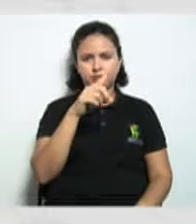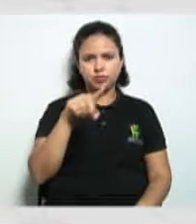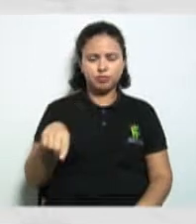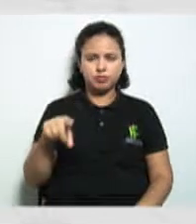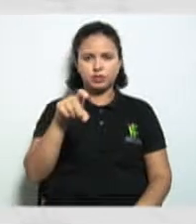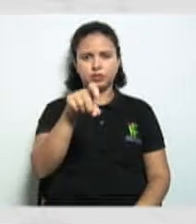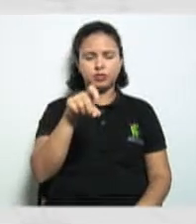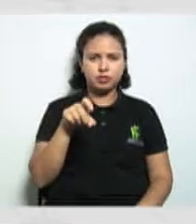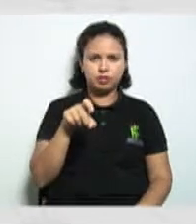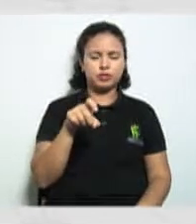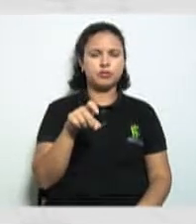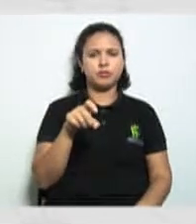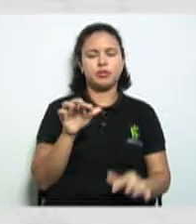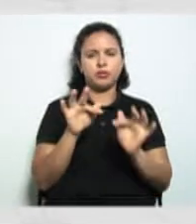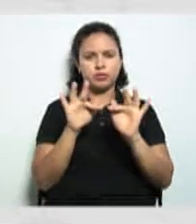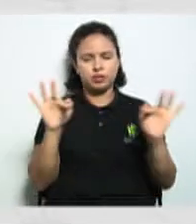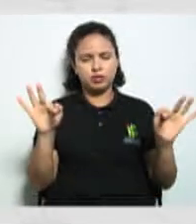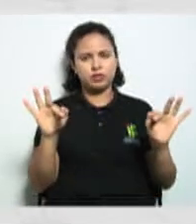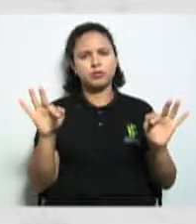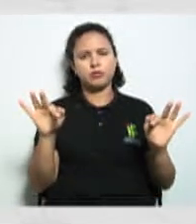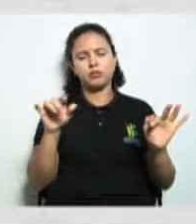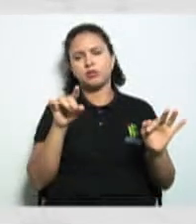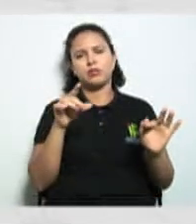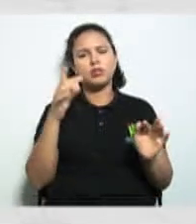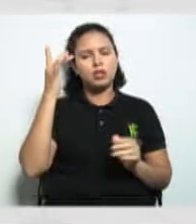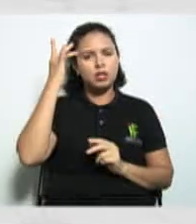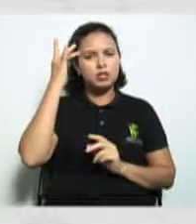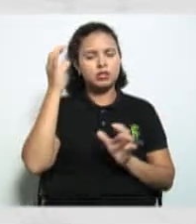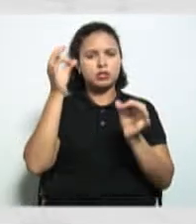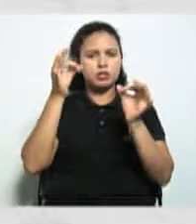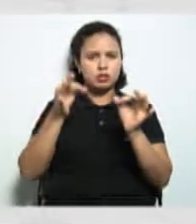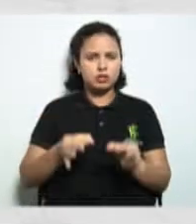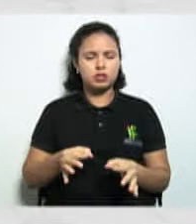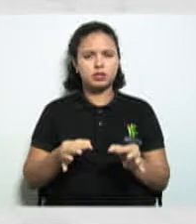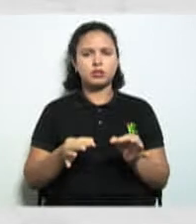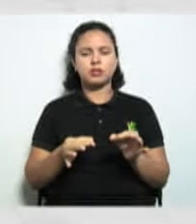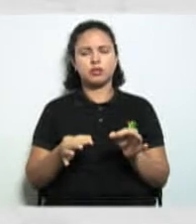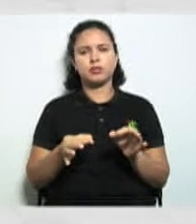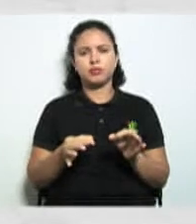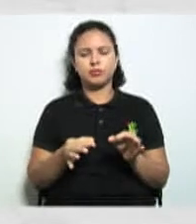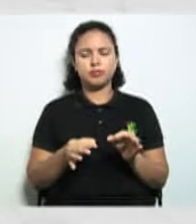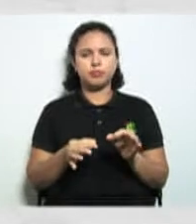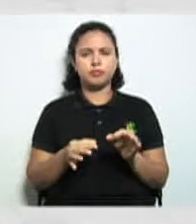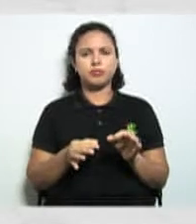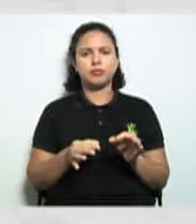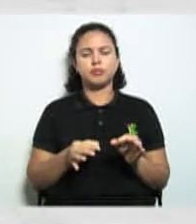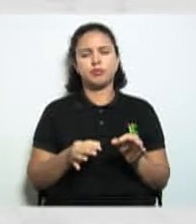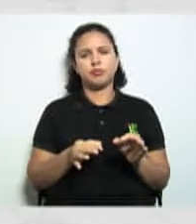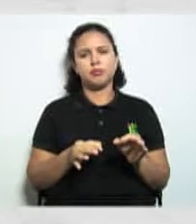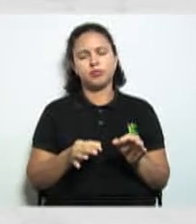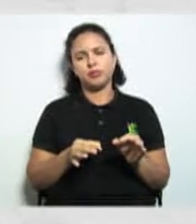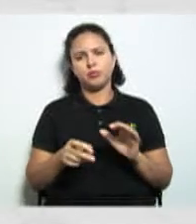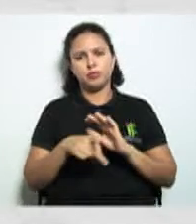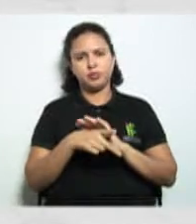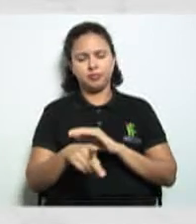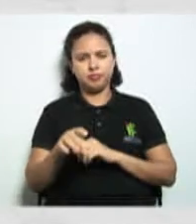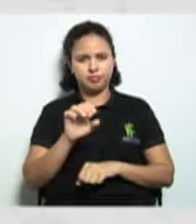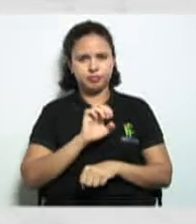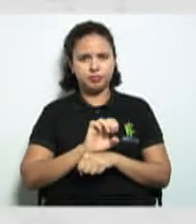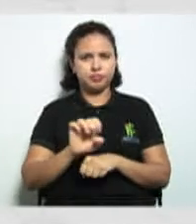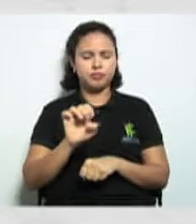aquela afirmativa que a gente considera correta em relação ao estágio que